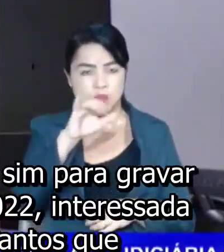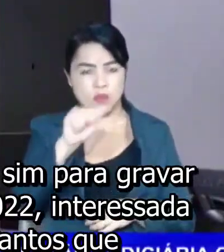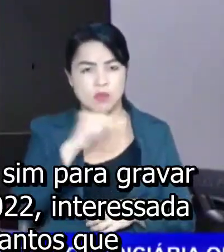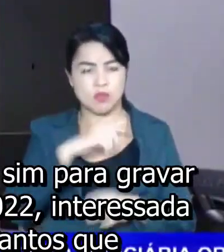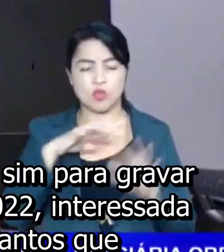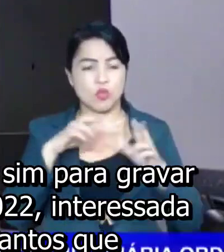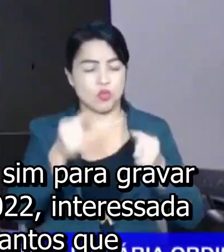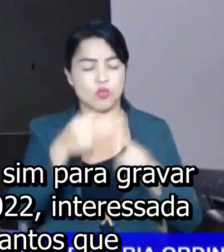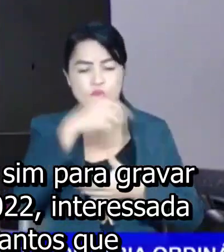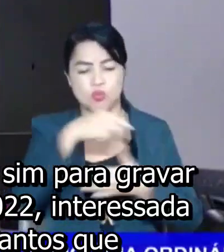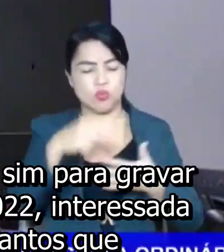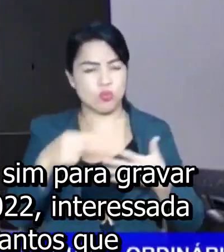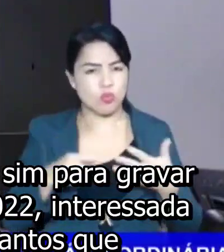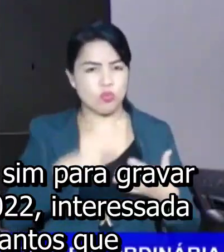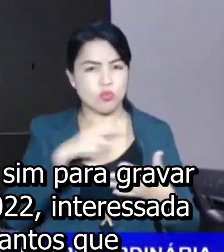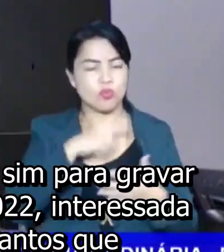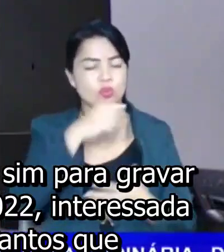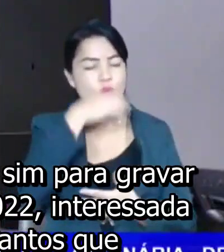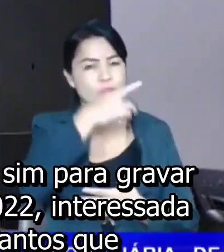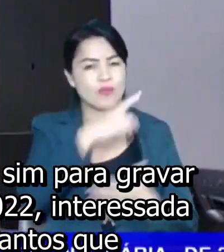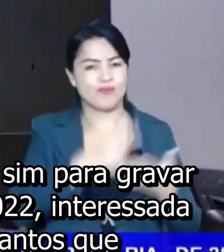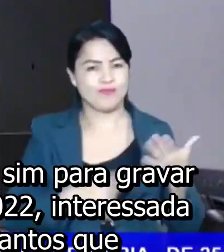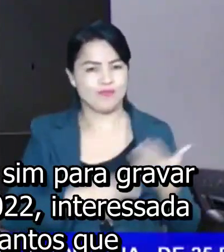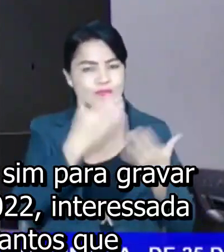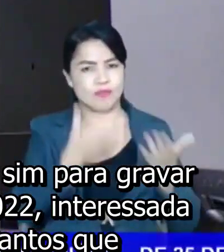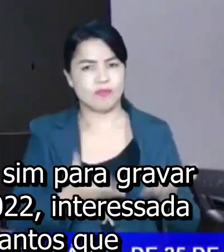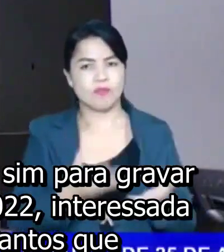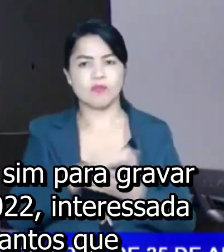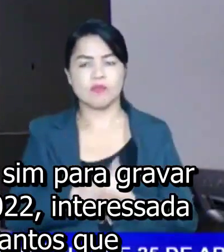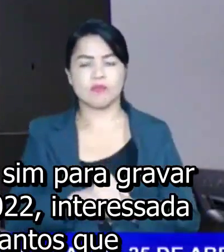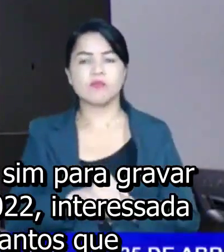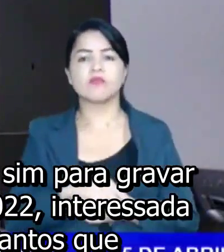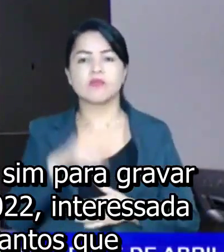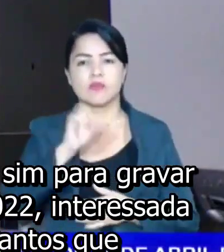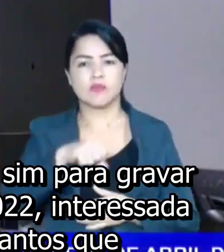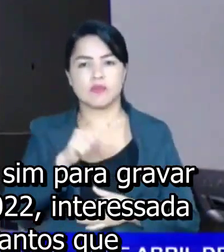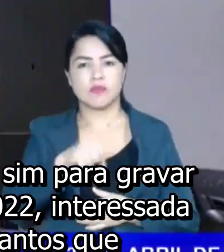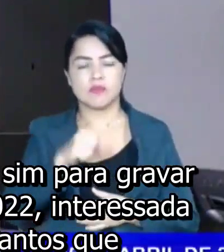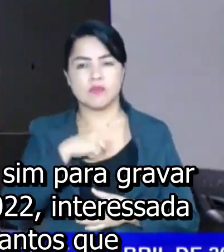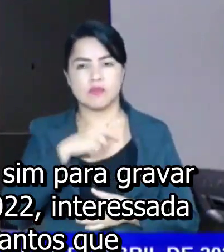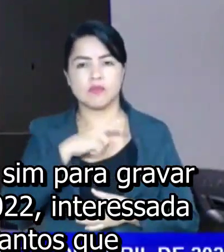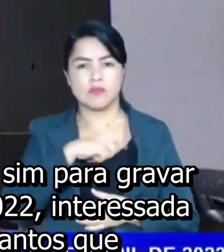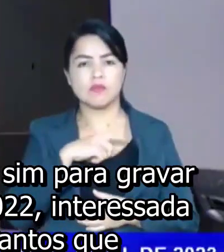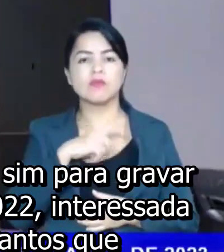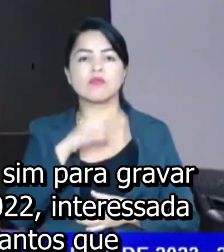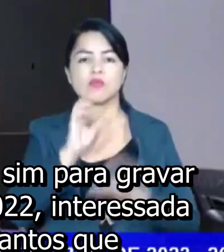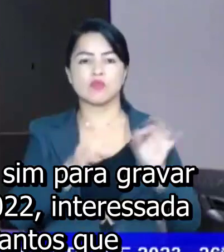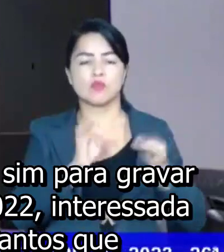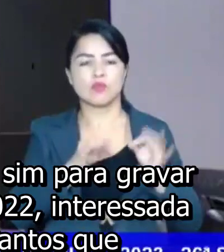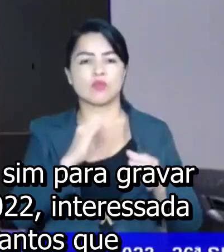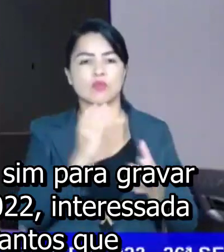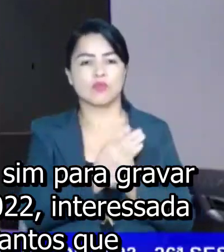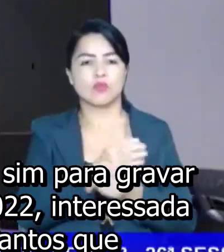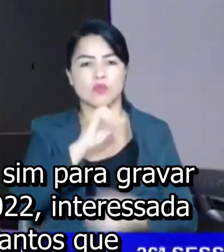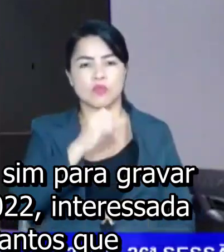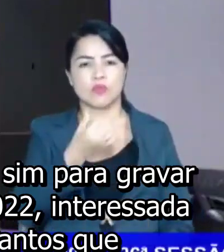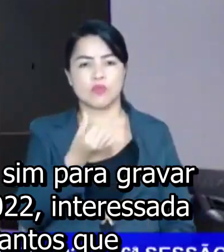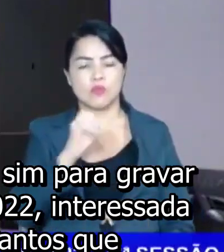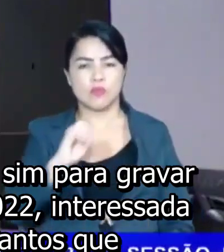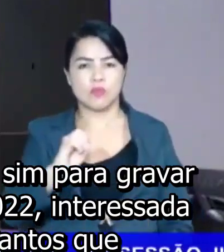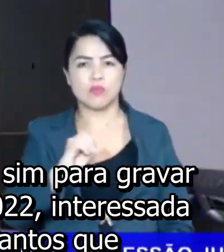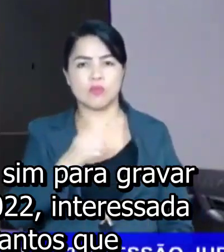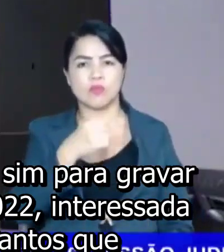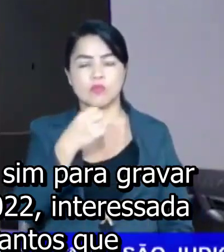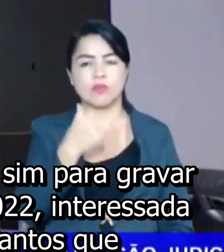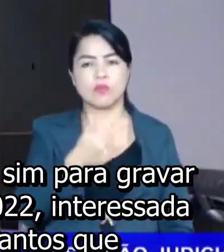votos proferidos pela ilustre relatora. Agora sim, para agravar, chamo em julgamento a prestação de contas 060-1263